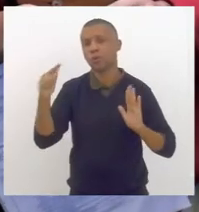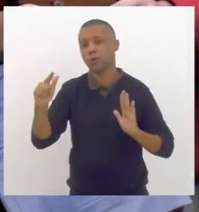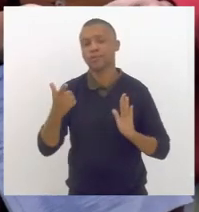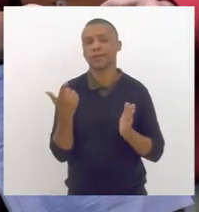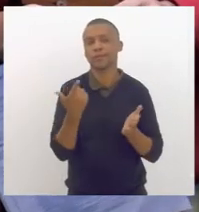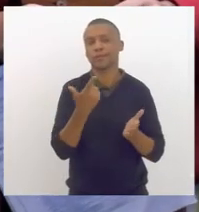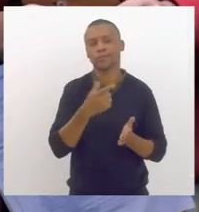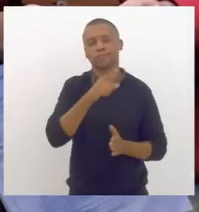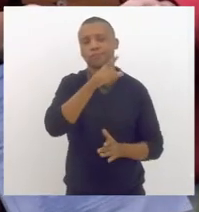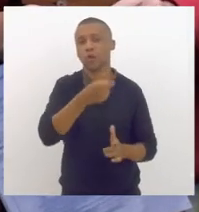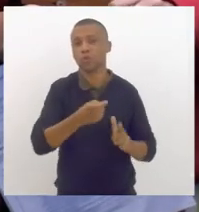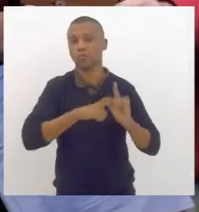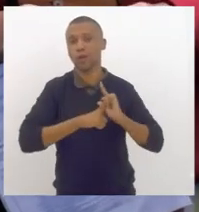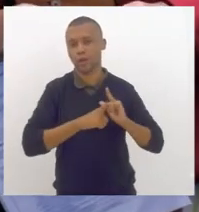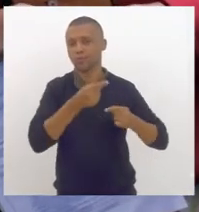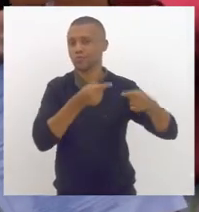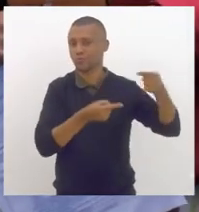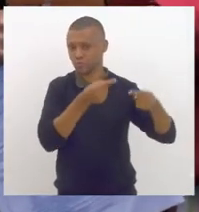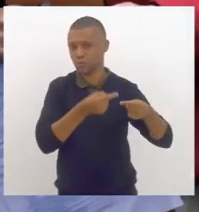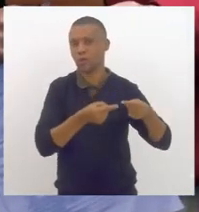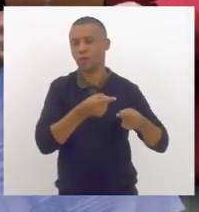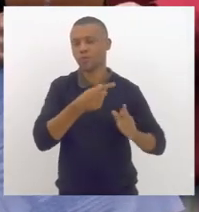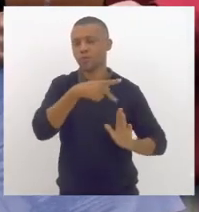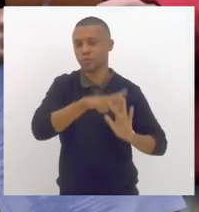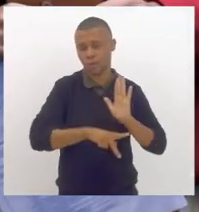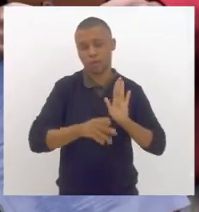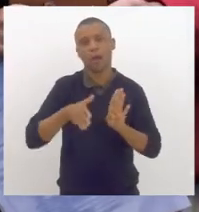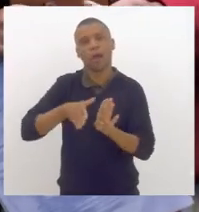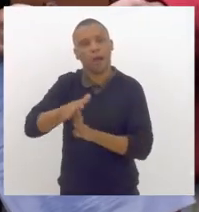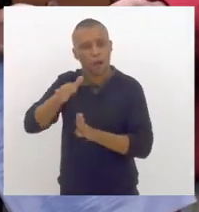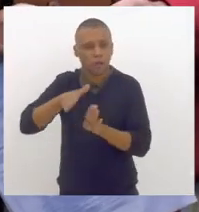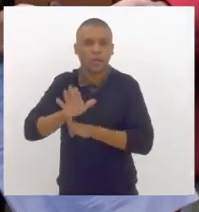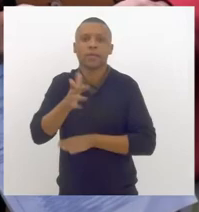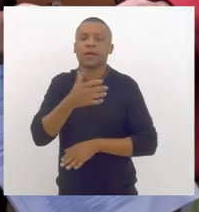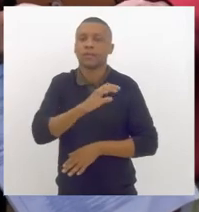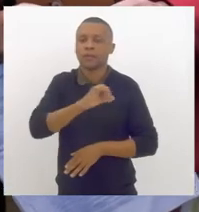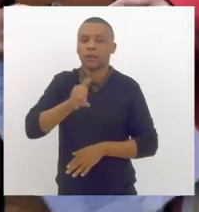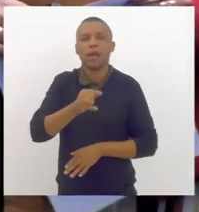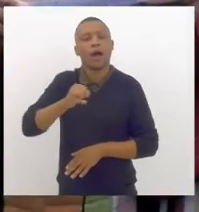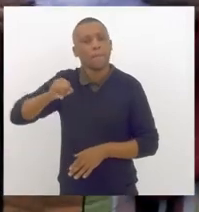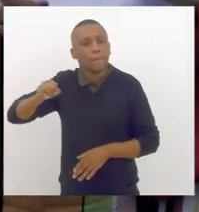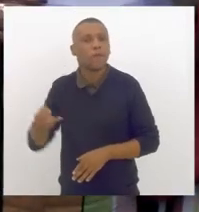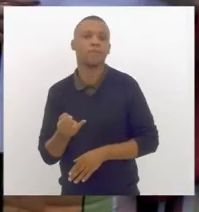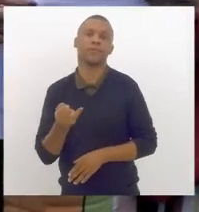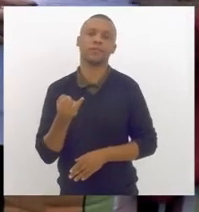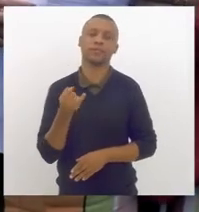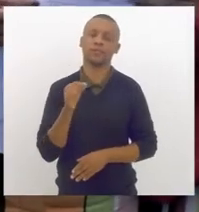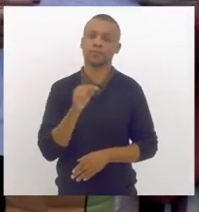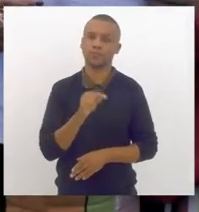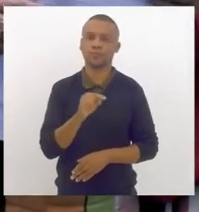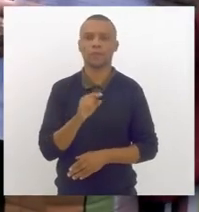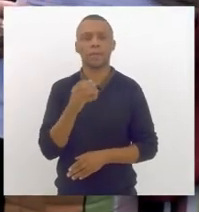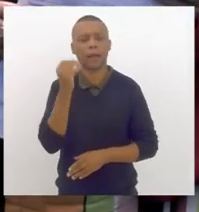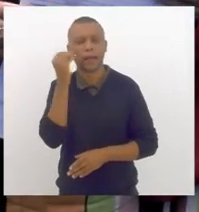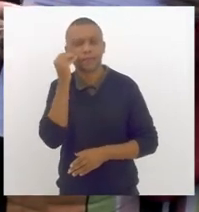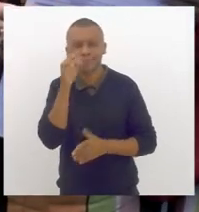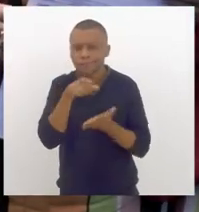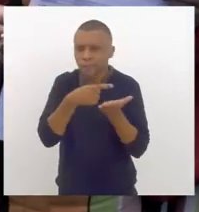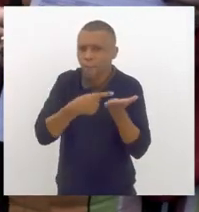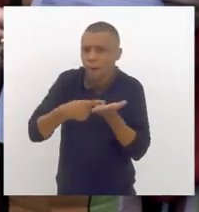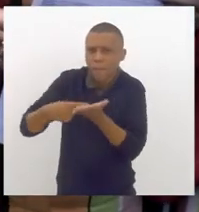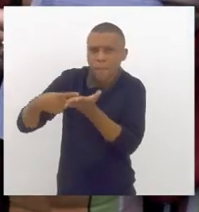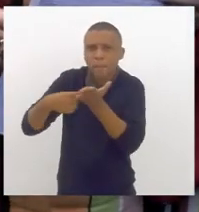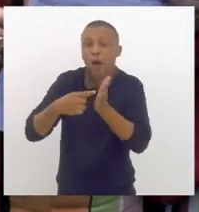com as emendas. Acho que é aconselhável, é recomendável que a CCJ aproveite essa ocasião para cotejá-lo com o projeto do